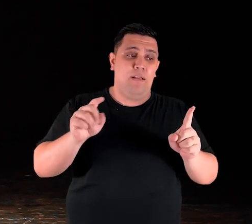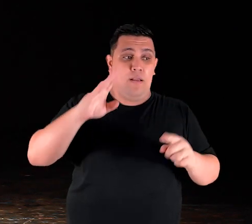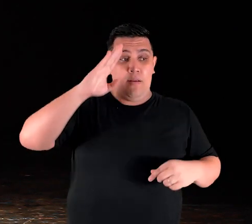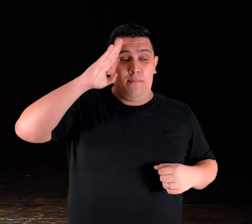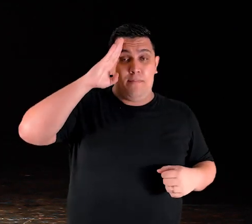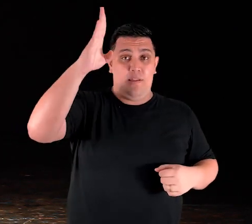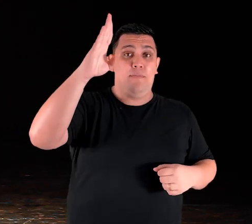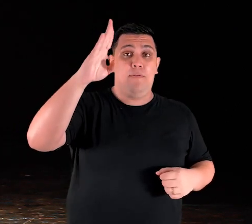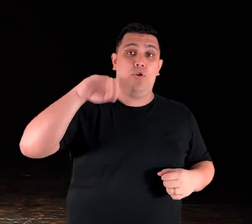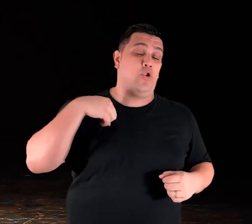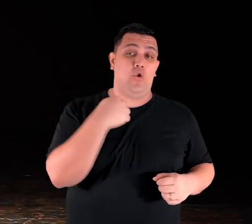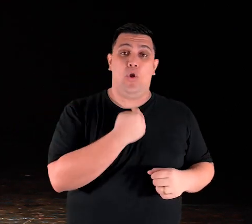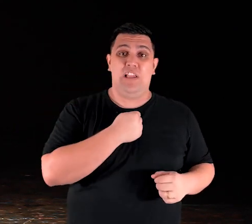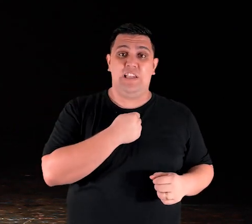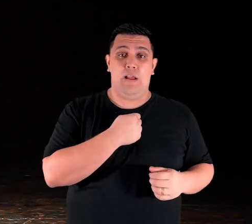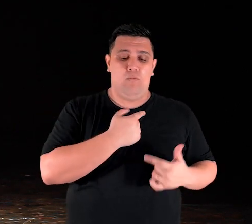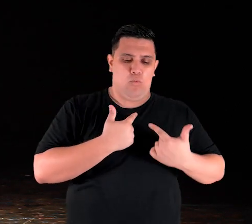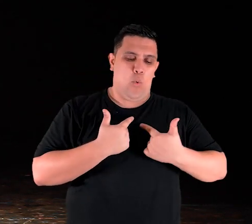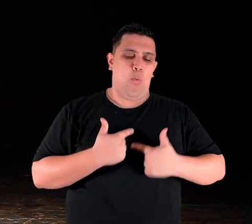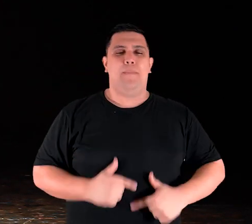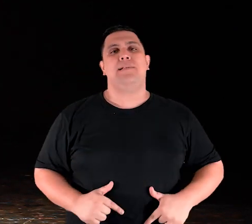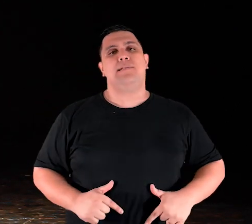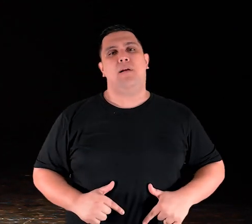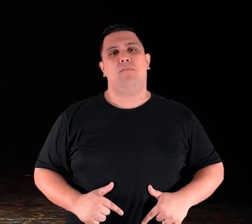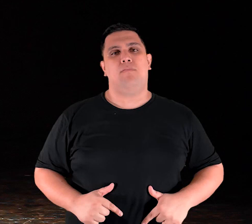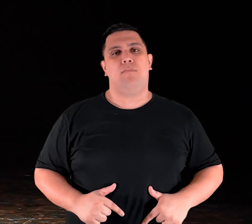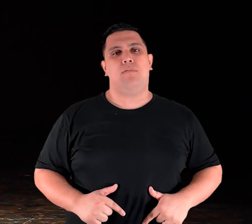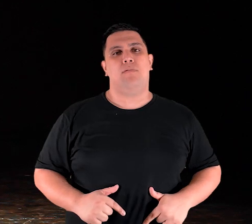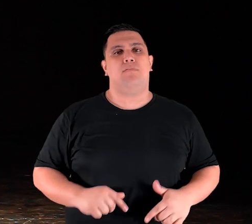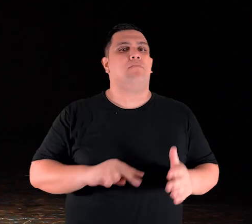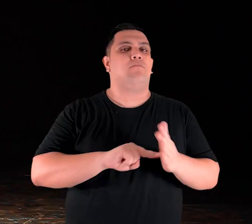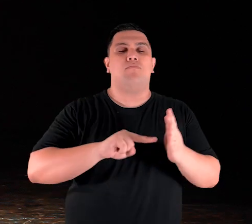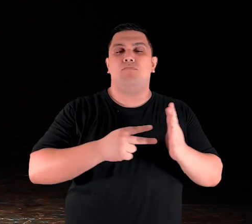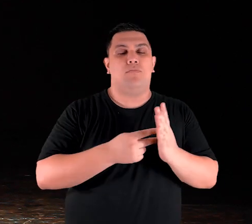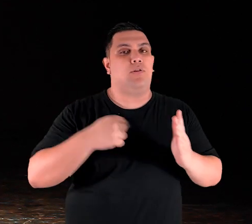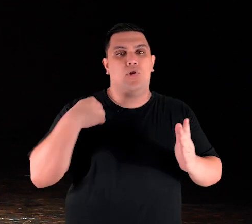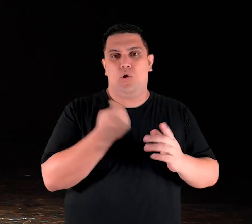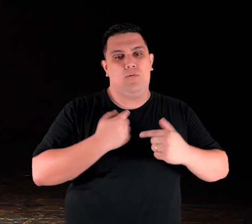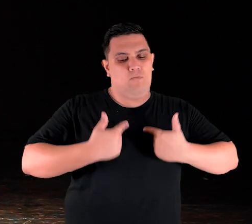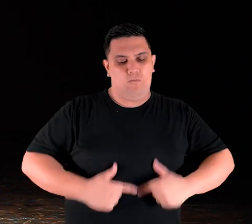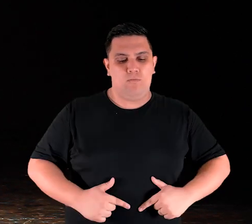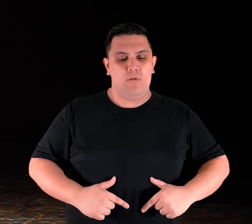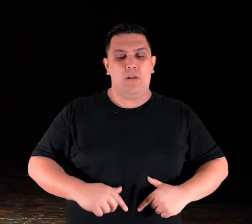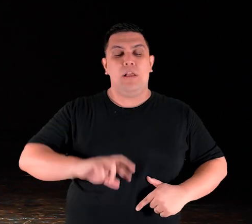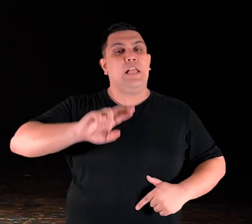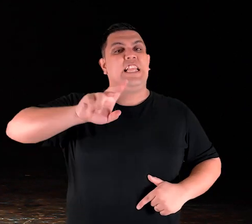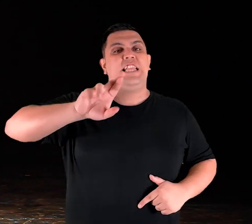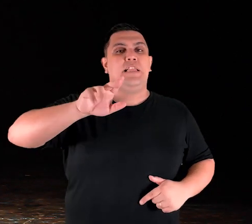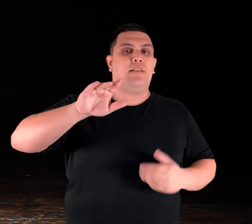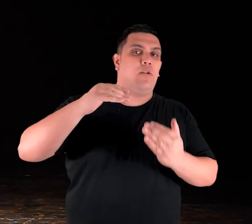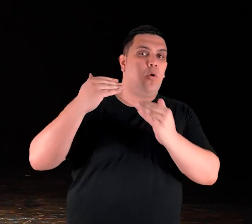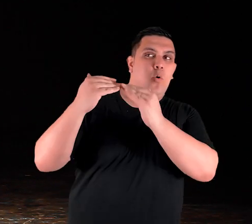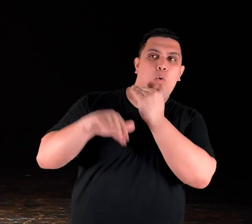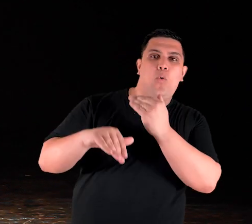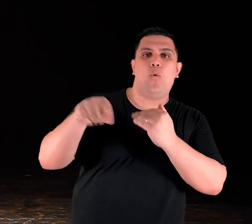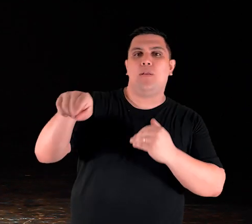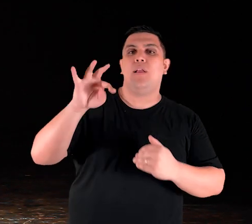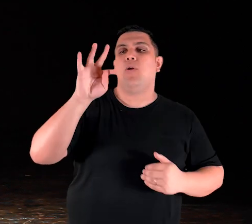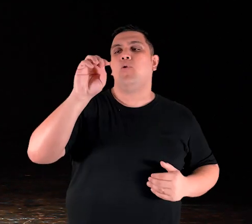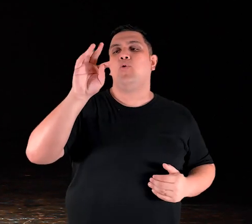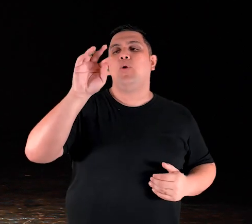nossa omissão. Não sejamos omissos, não aos governos